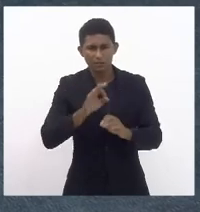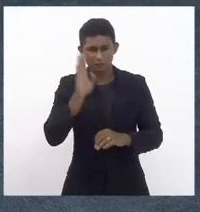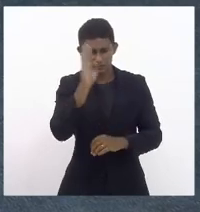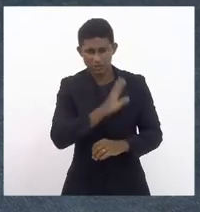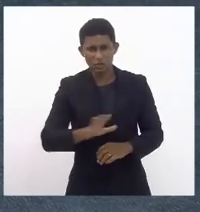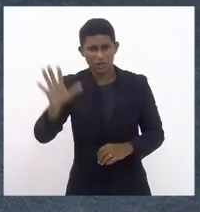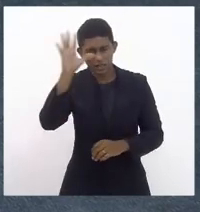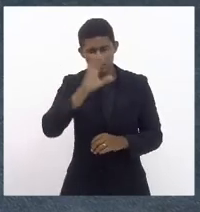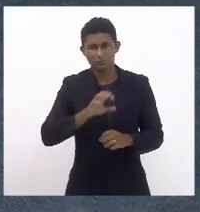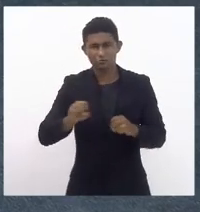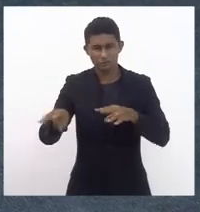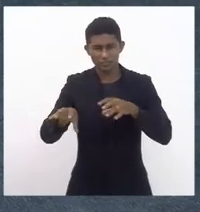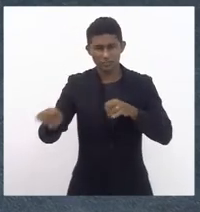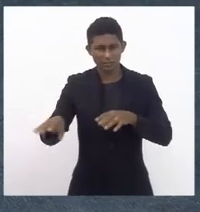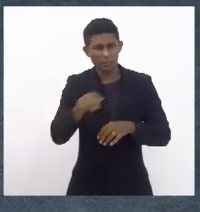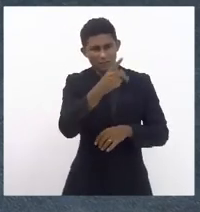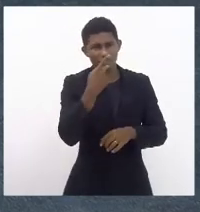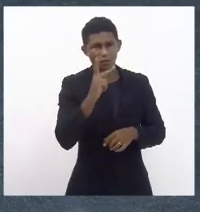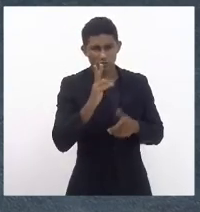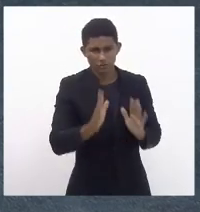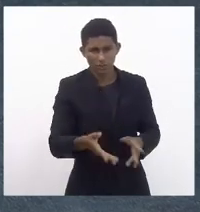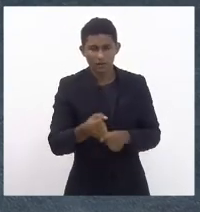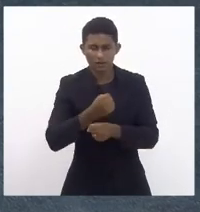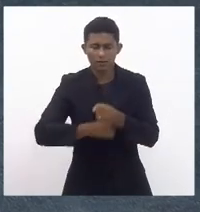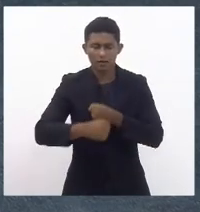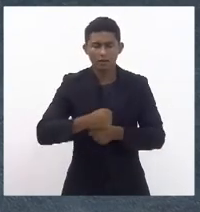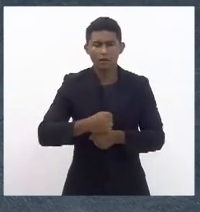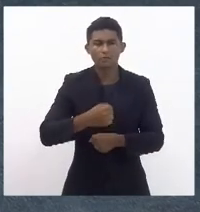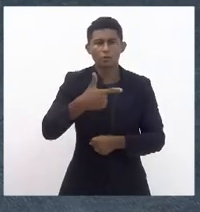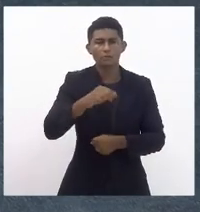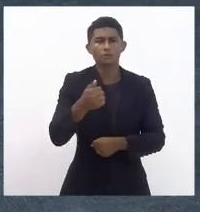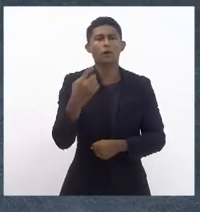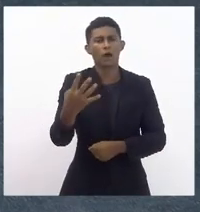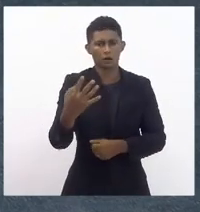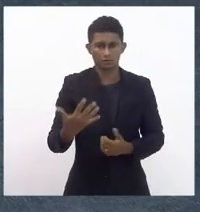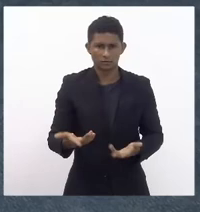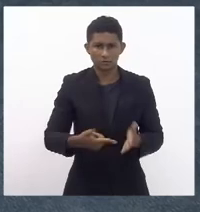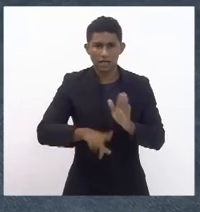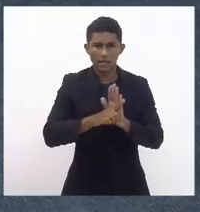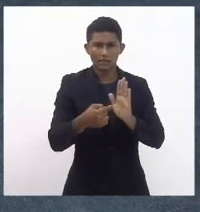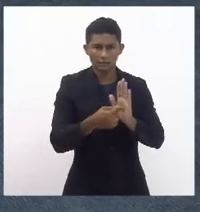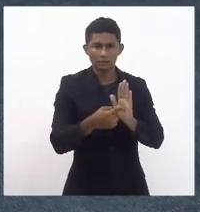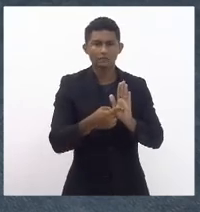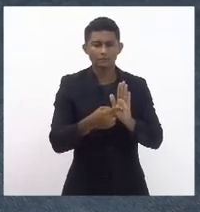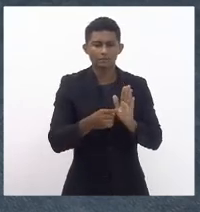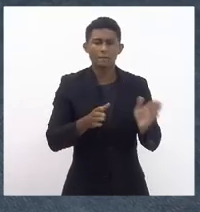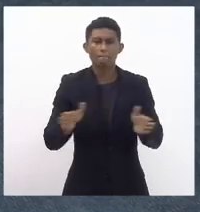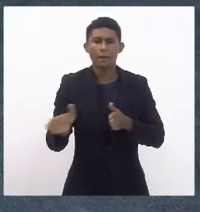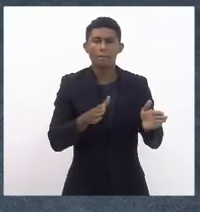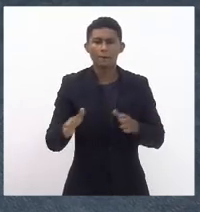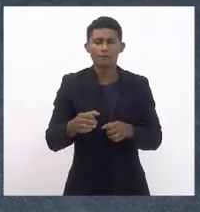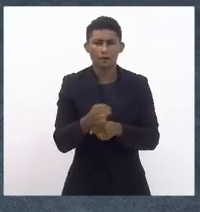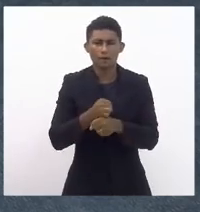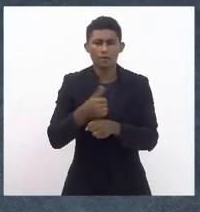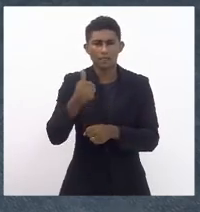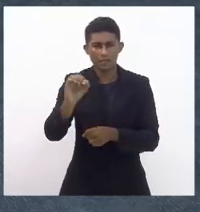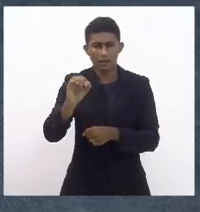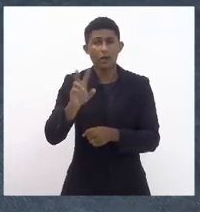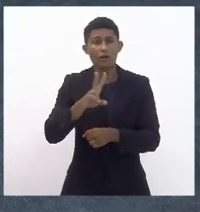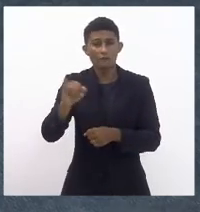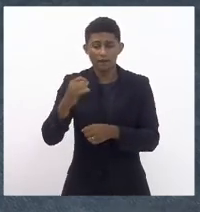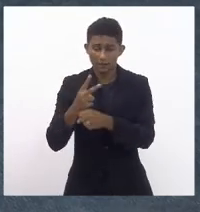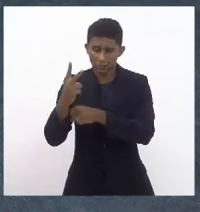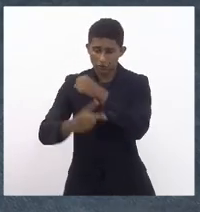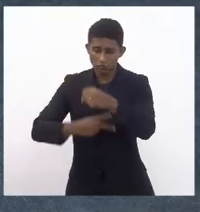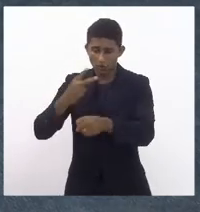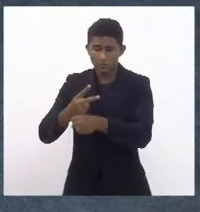educação mato já disse aqui é de julho de 2014 essa lei federal com vigência de dez anos vai esperar daqui há cerca de dois